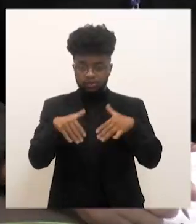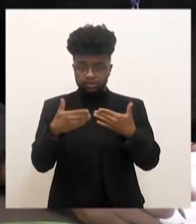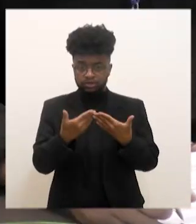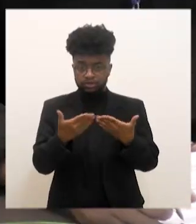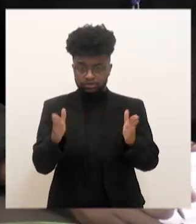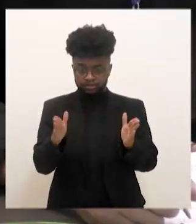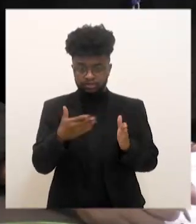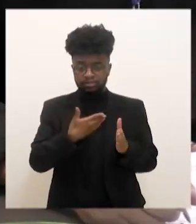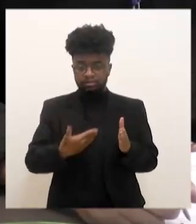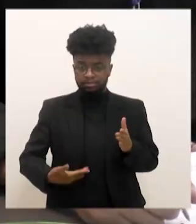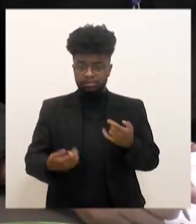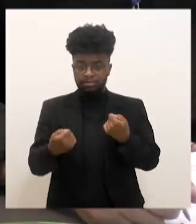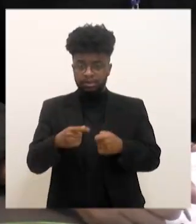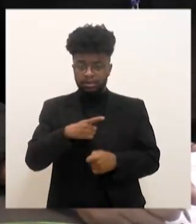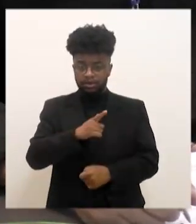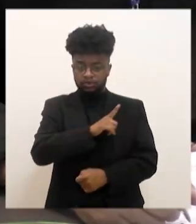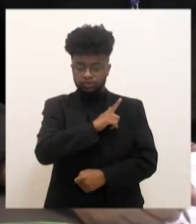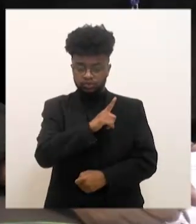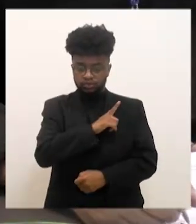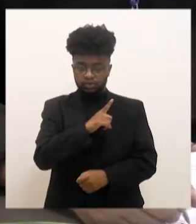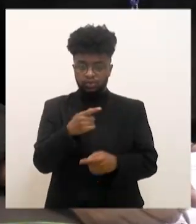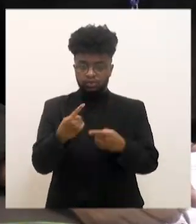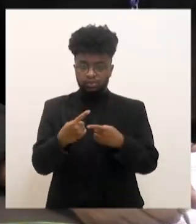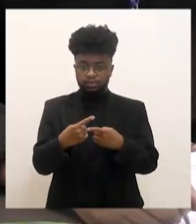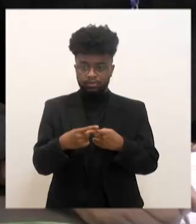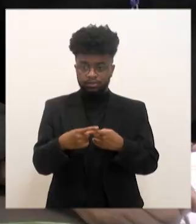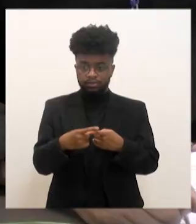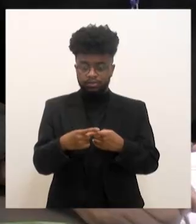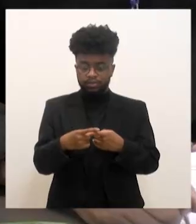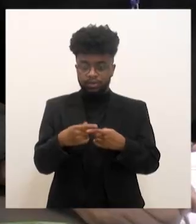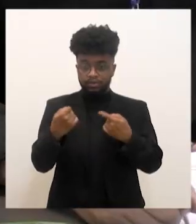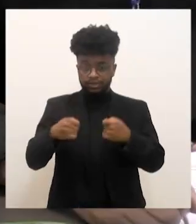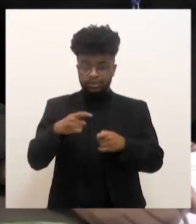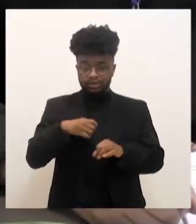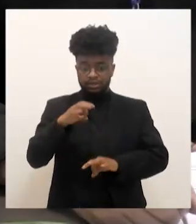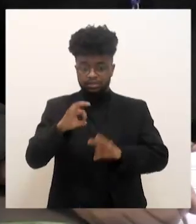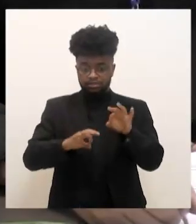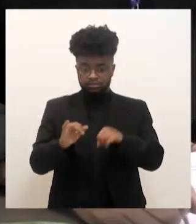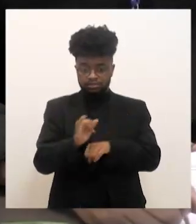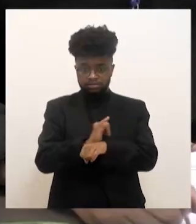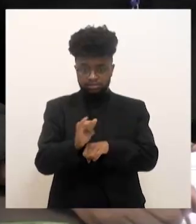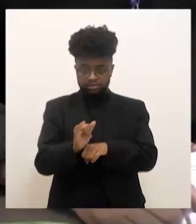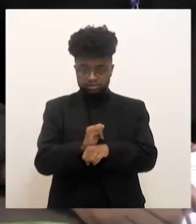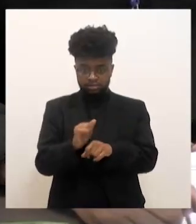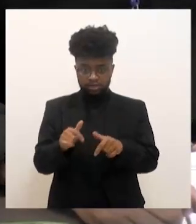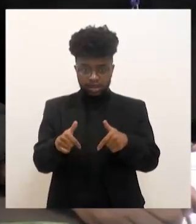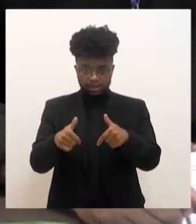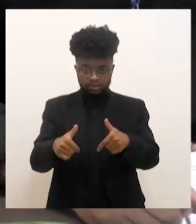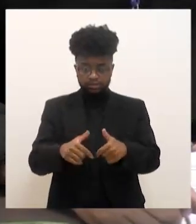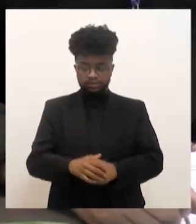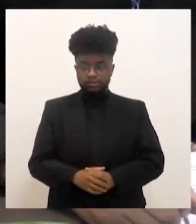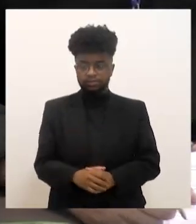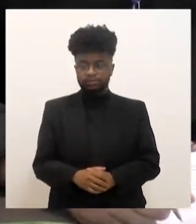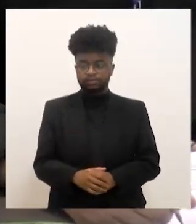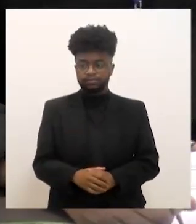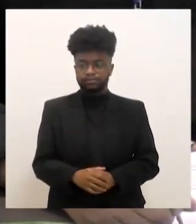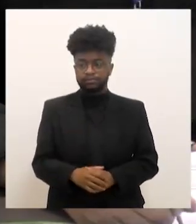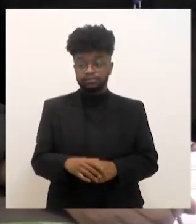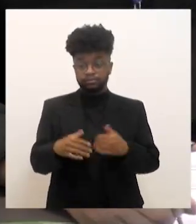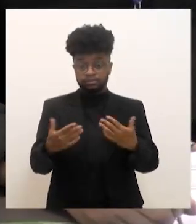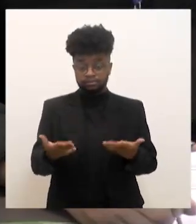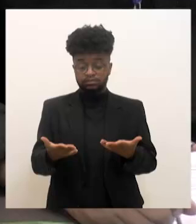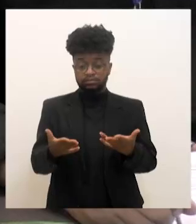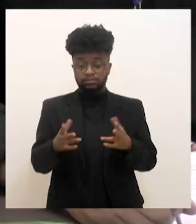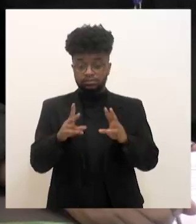ter um gestor, tem que ter, deputado Cozzolino, um plano de manejo. Então, a minha questão é que